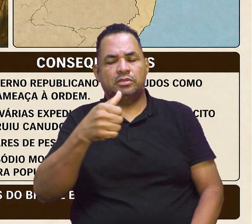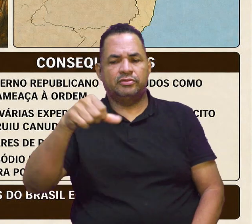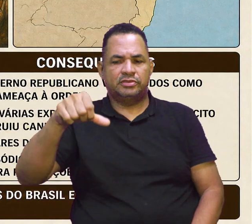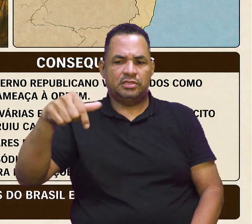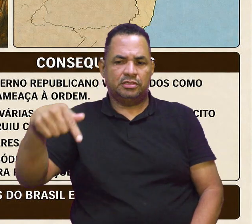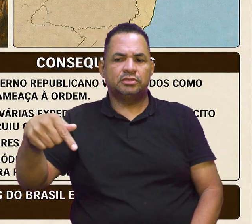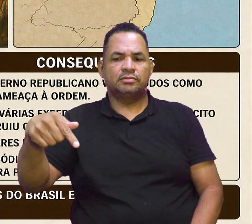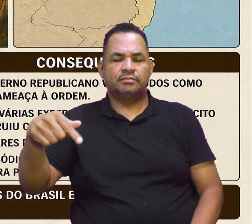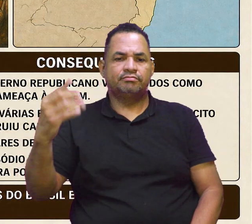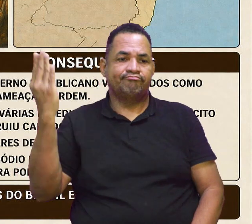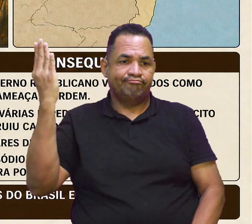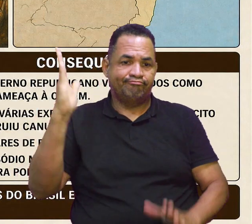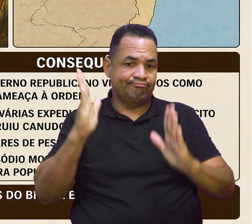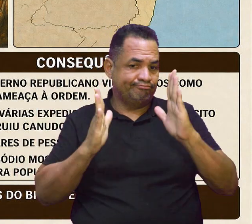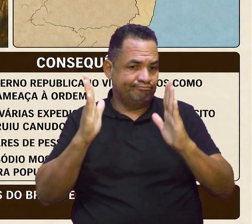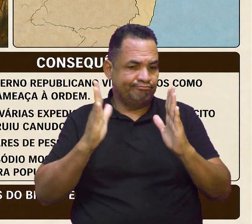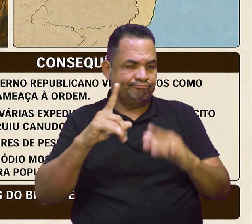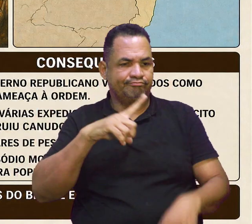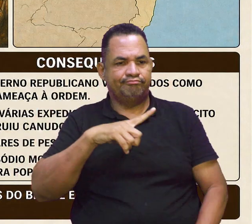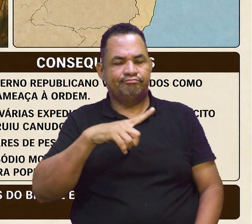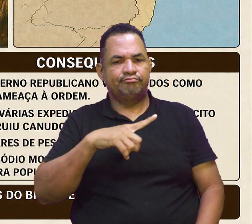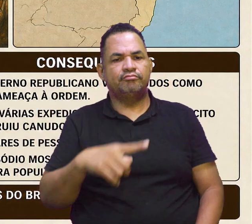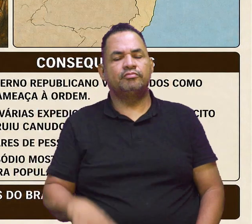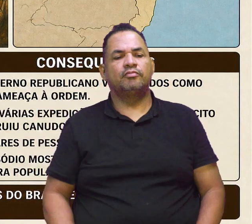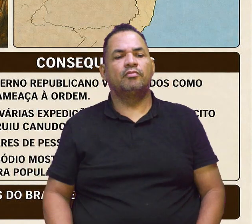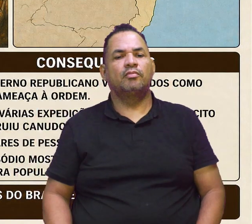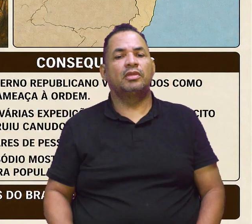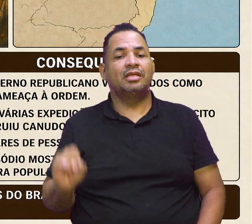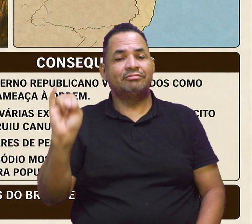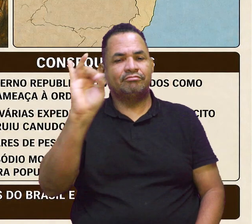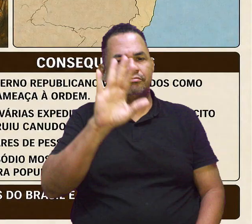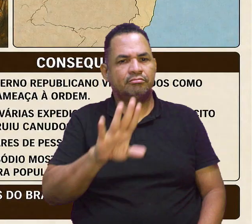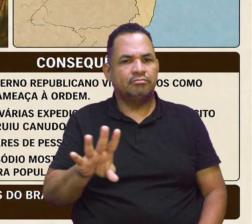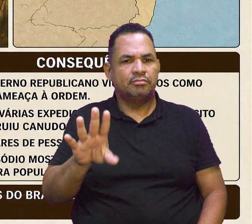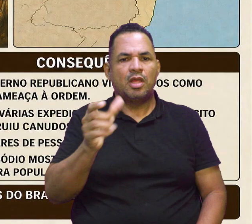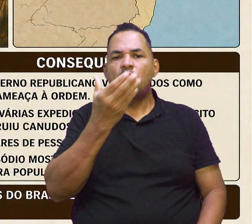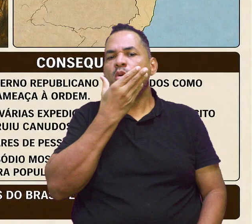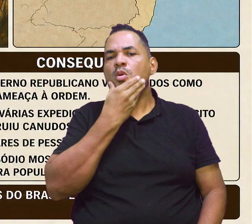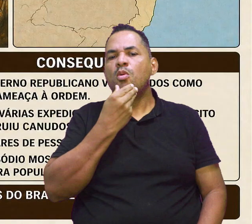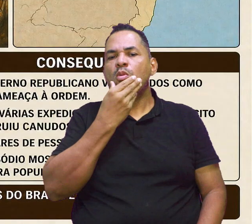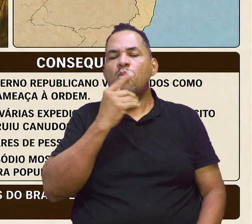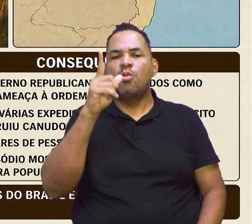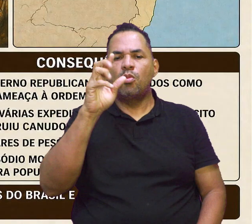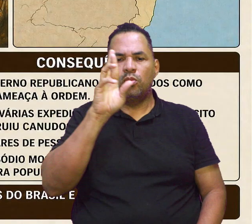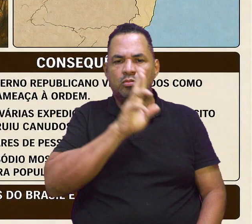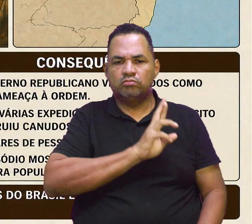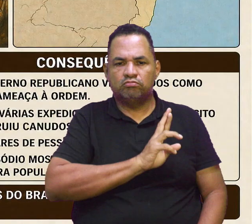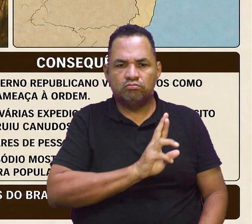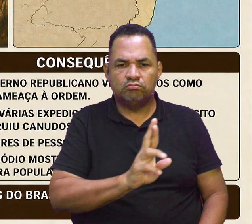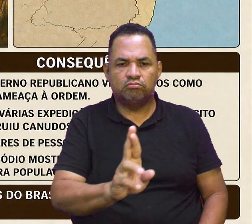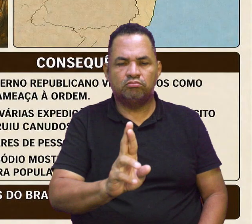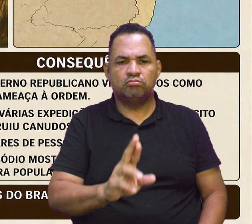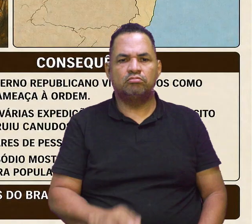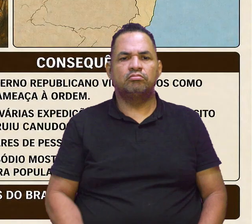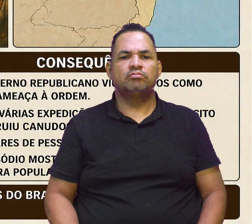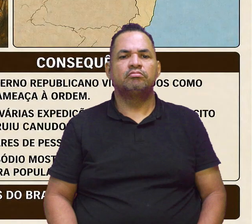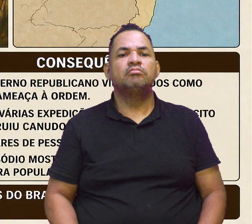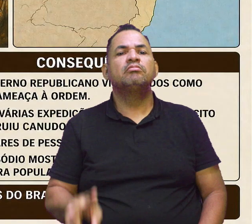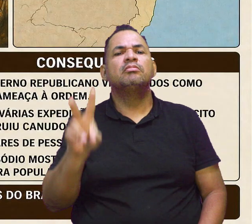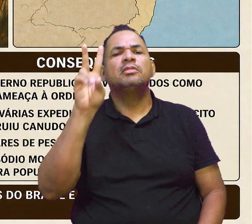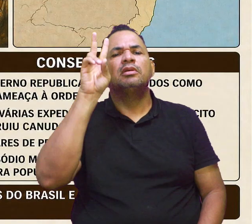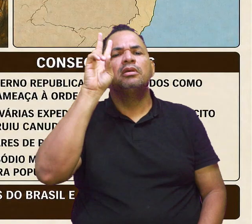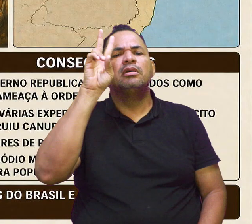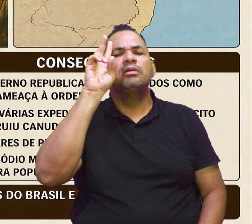1897. Nós vamos ter aqui essa figura, que é o Antônio Conselheiro, que é o religioso. Ele te lembra